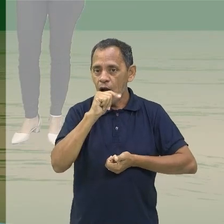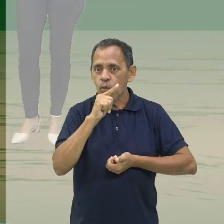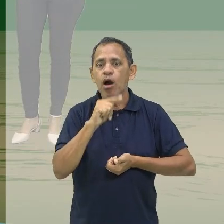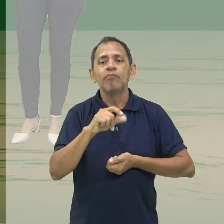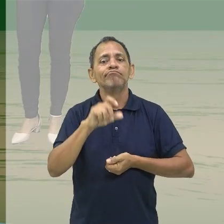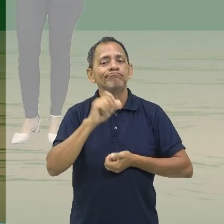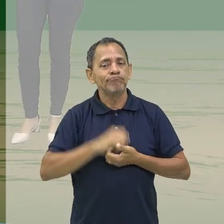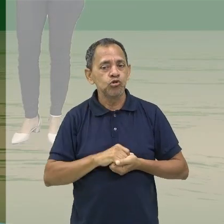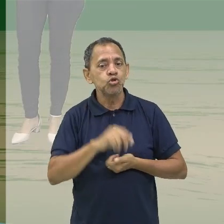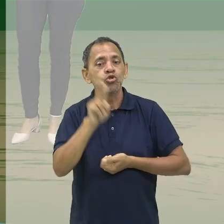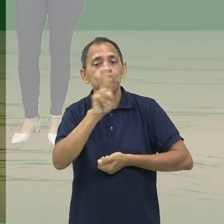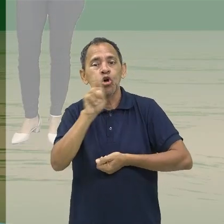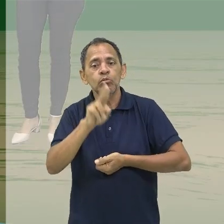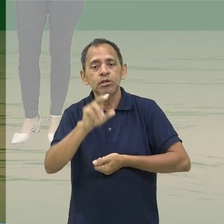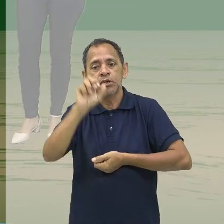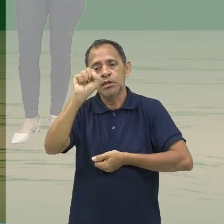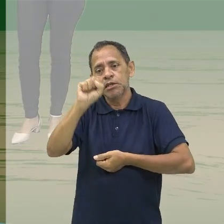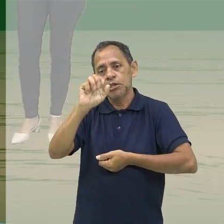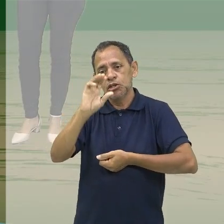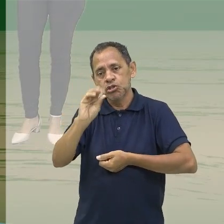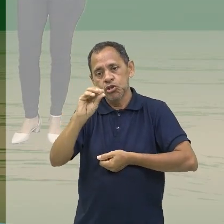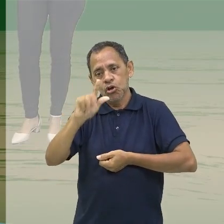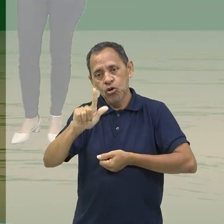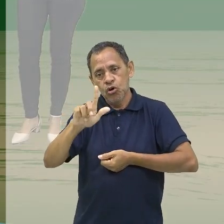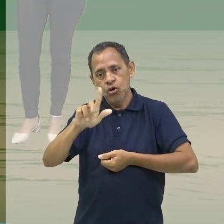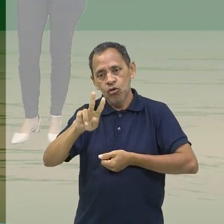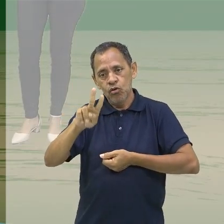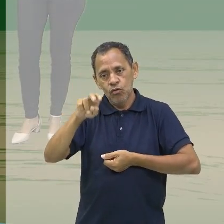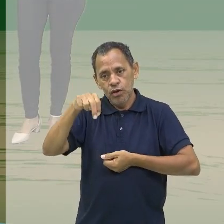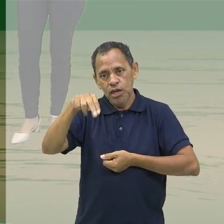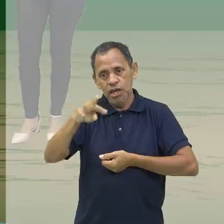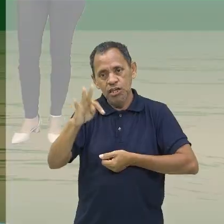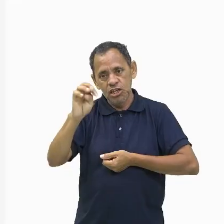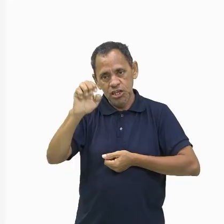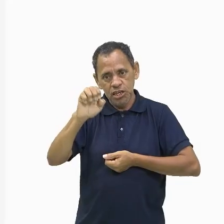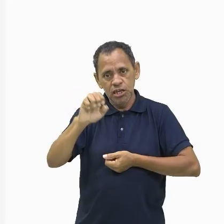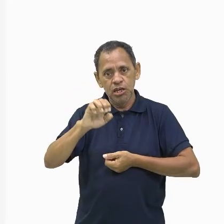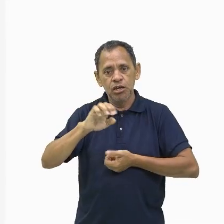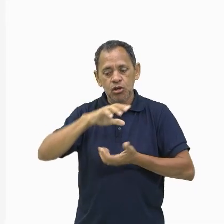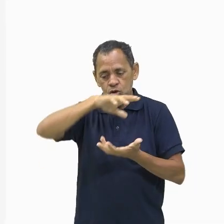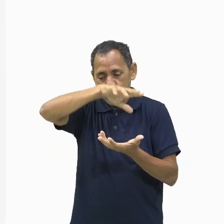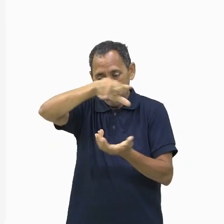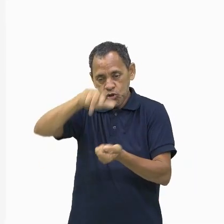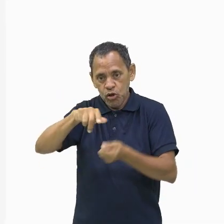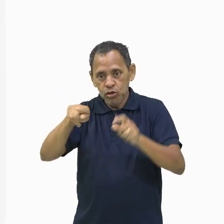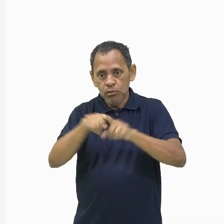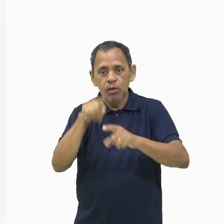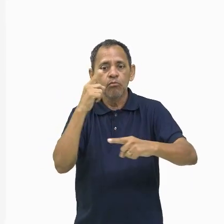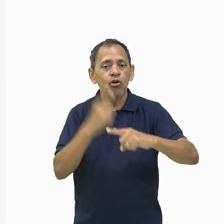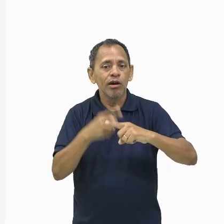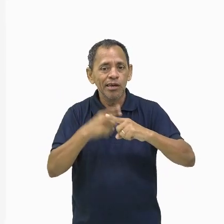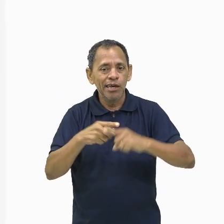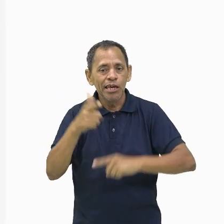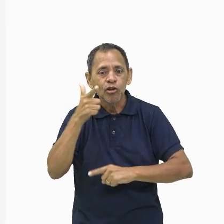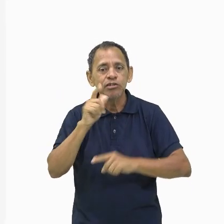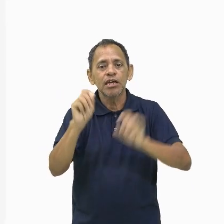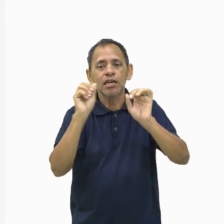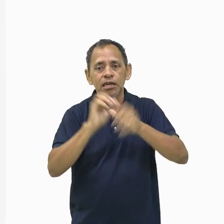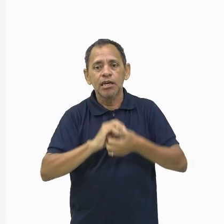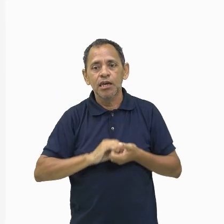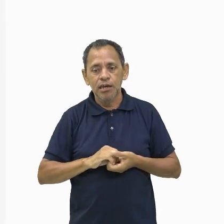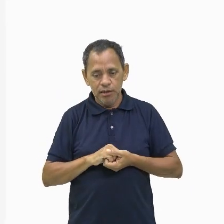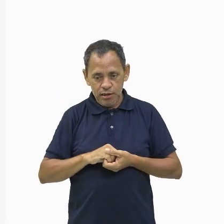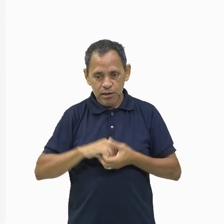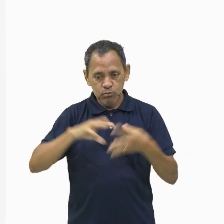é chamada de solvente universal, porque ela consegue